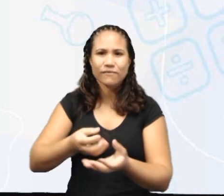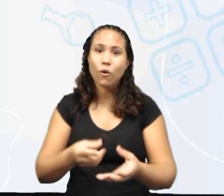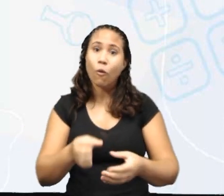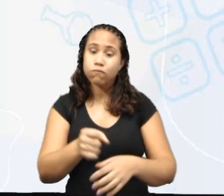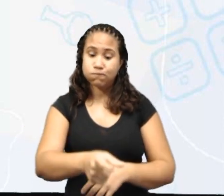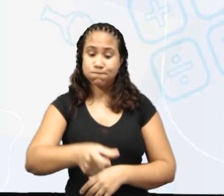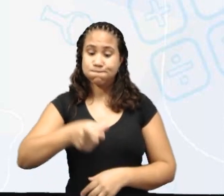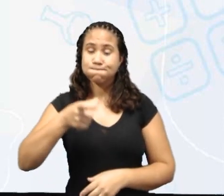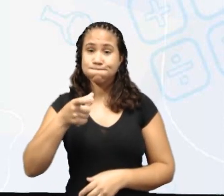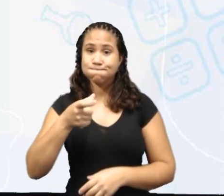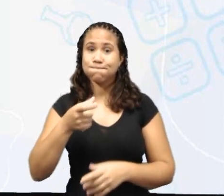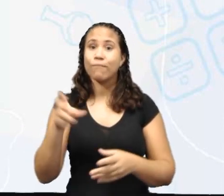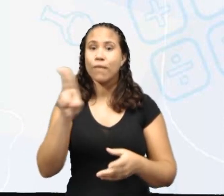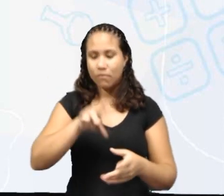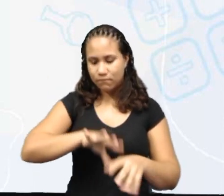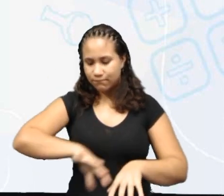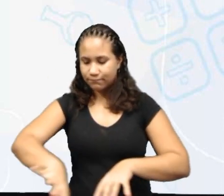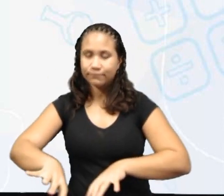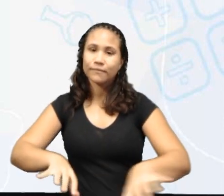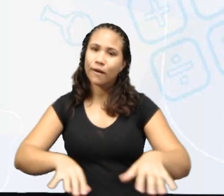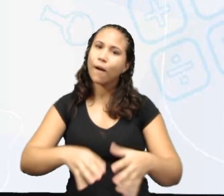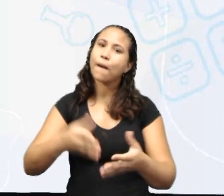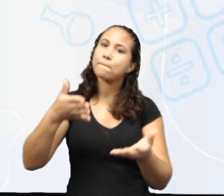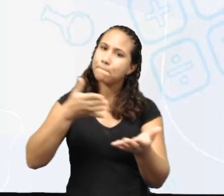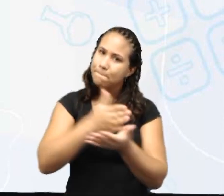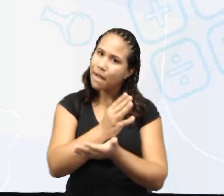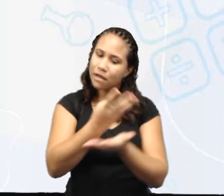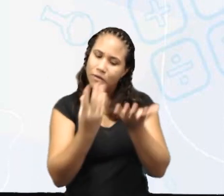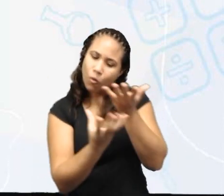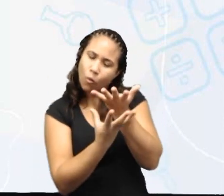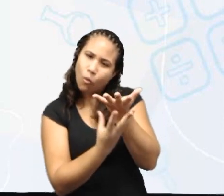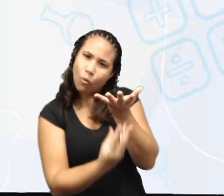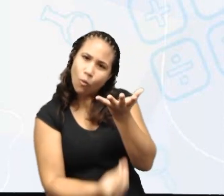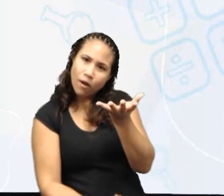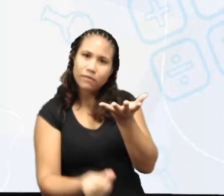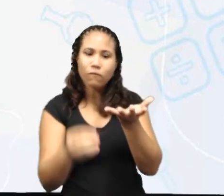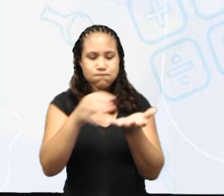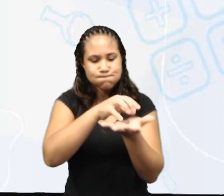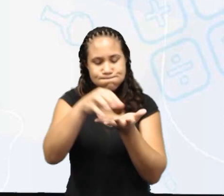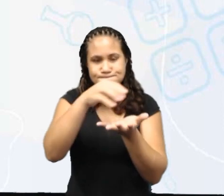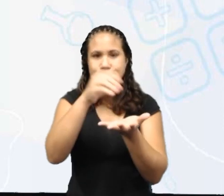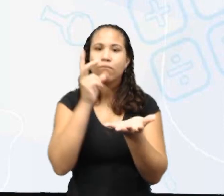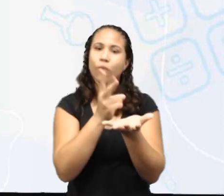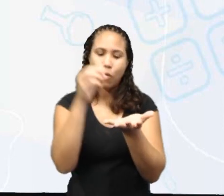muito grandes. Os pequenos passam e os grandes vão ser retidos na peneira.